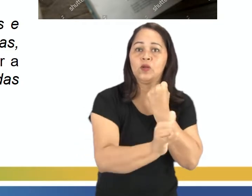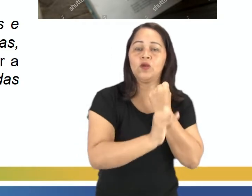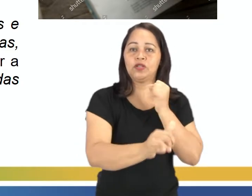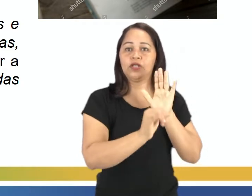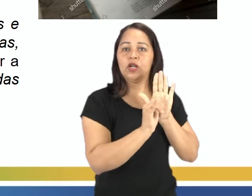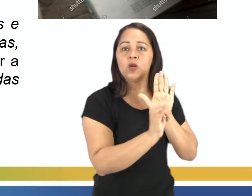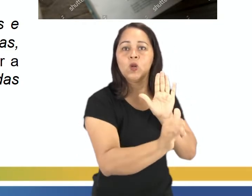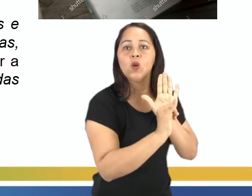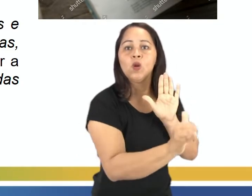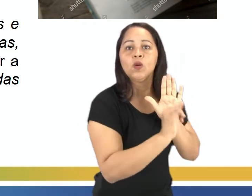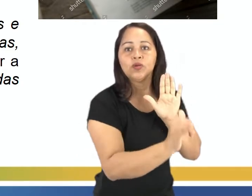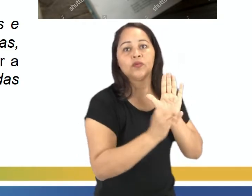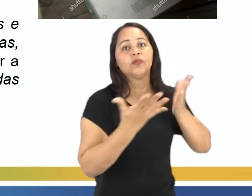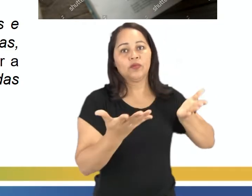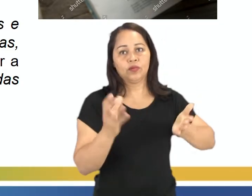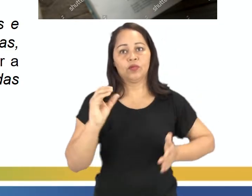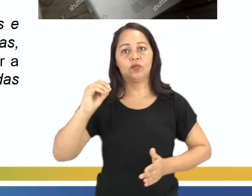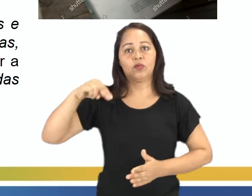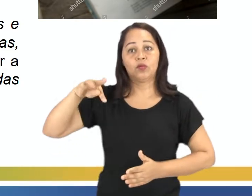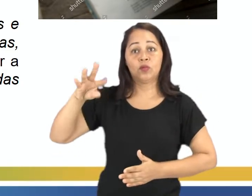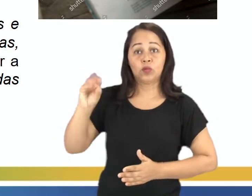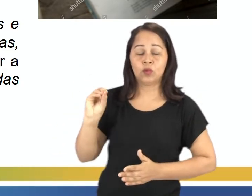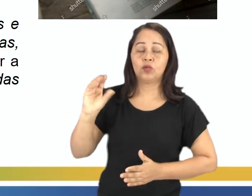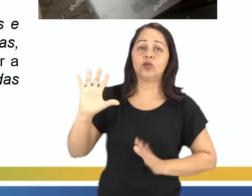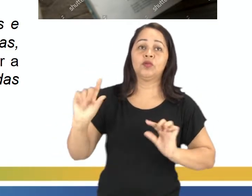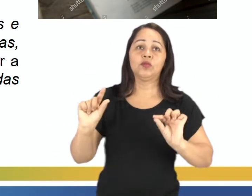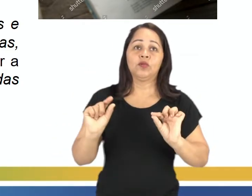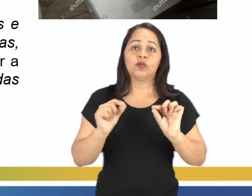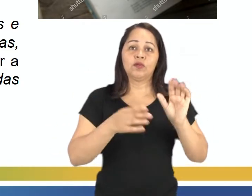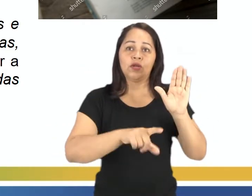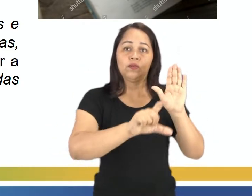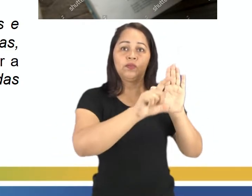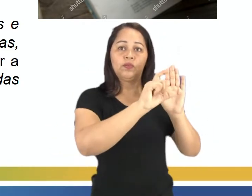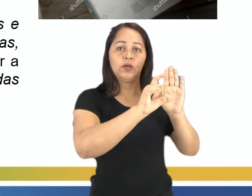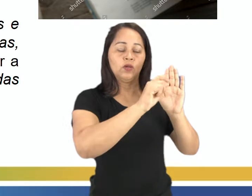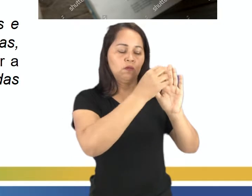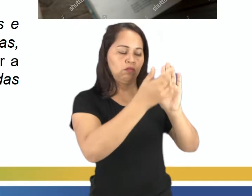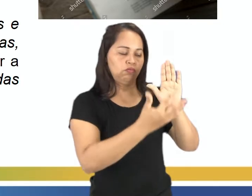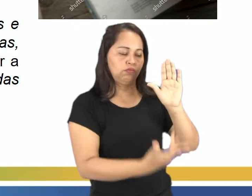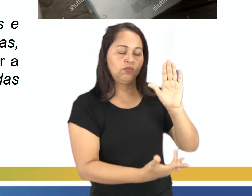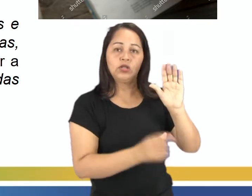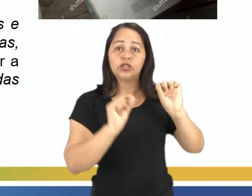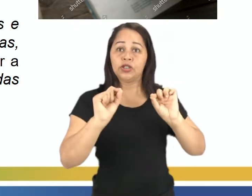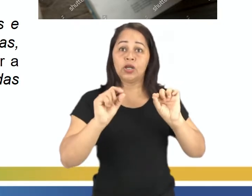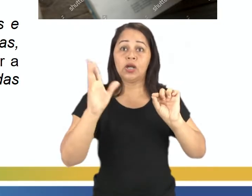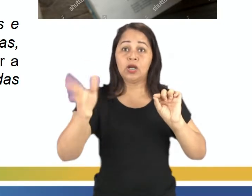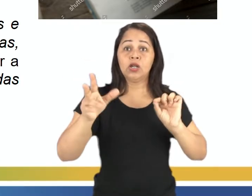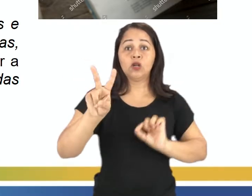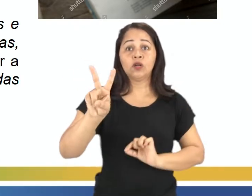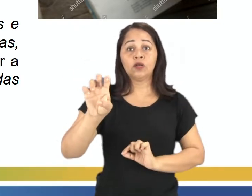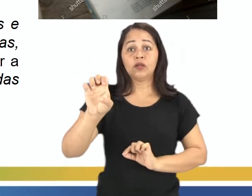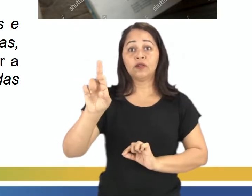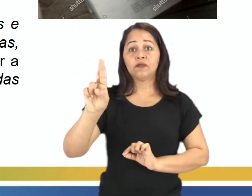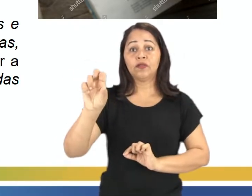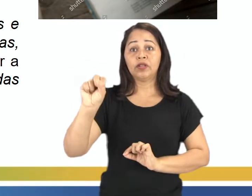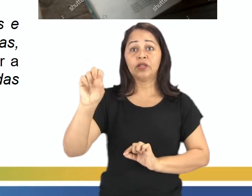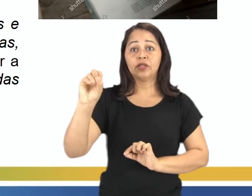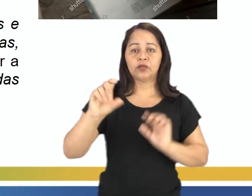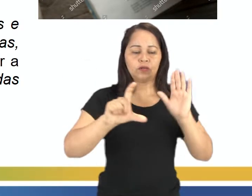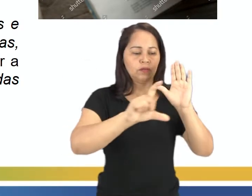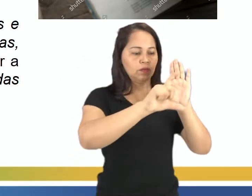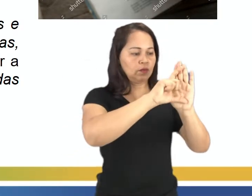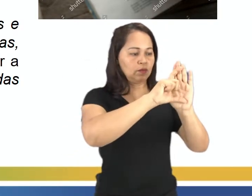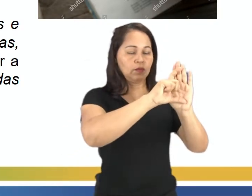conto, tá? Que vai de uma margem a outra da página, e o verso não, o verso é aquele que vai no meiozinho ali, tá? Então essa é a